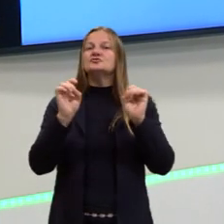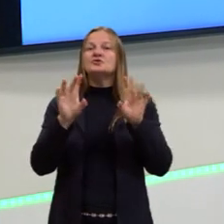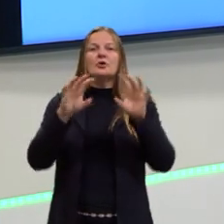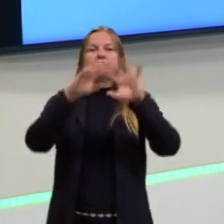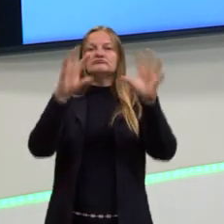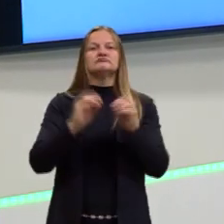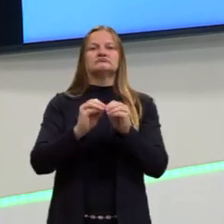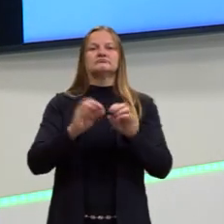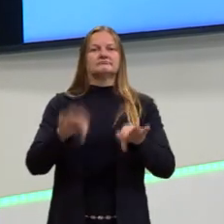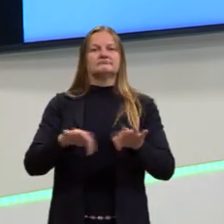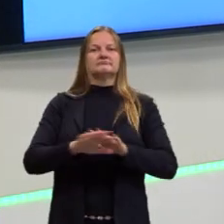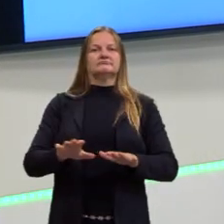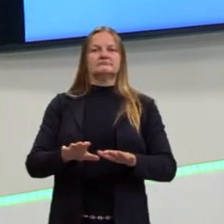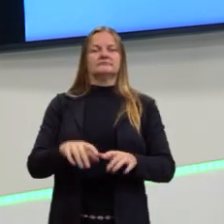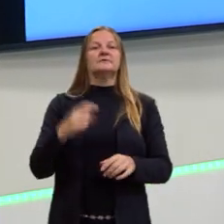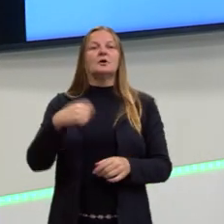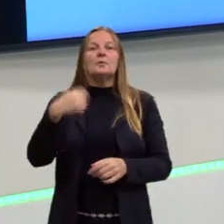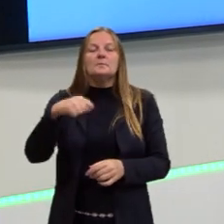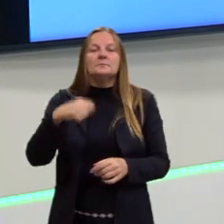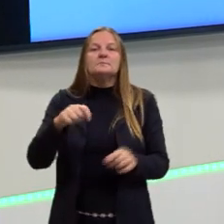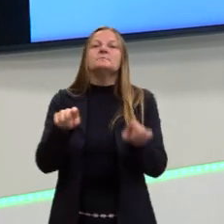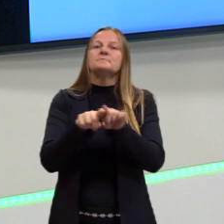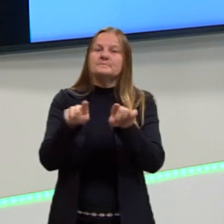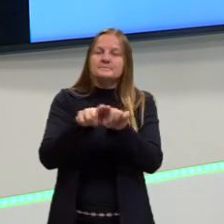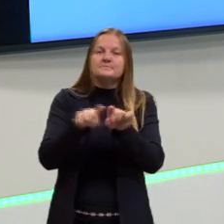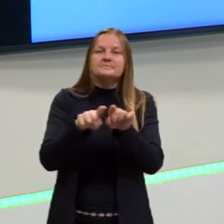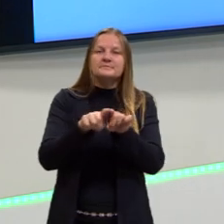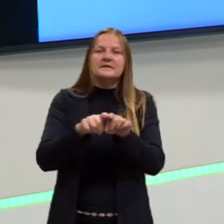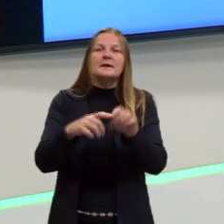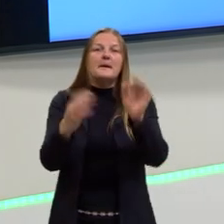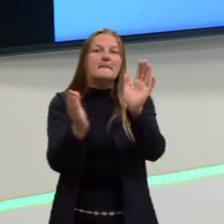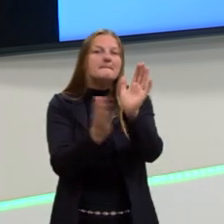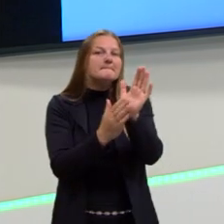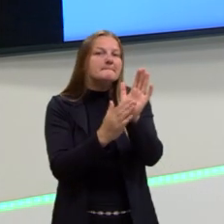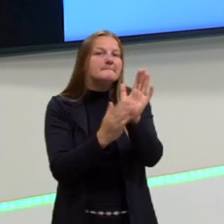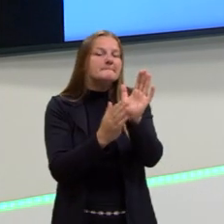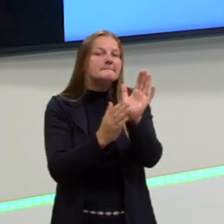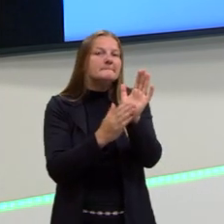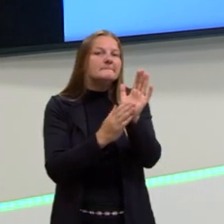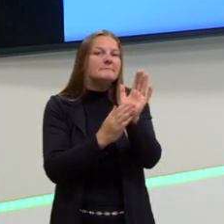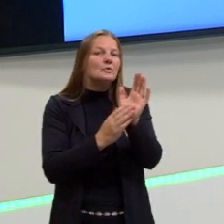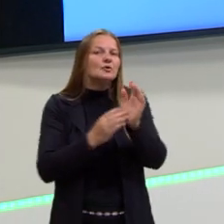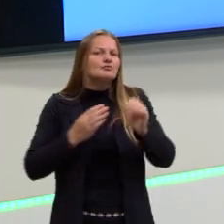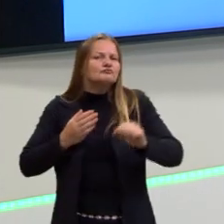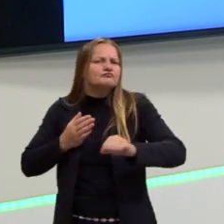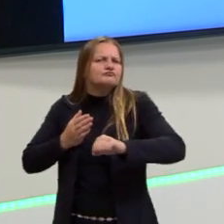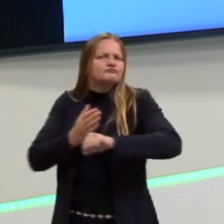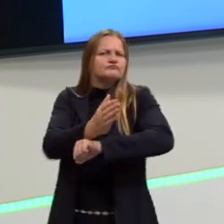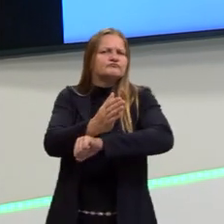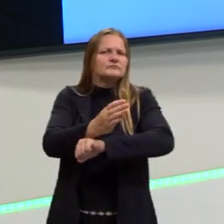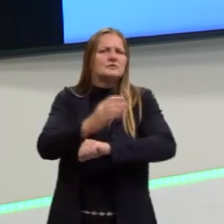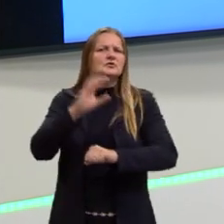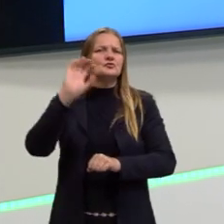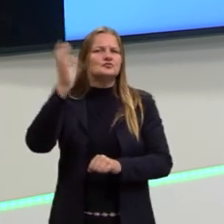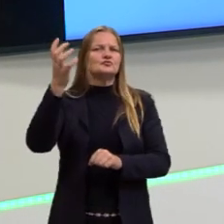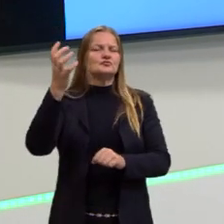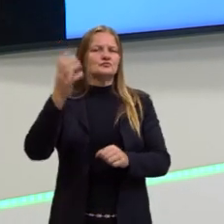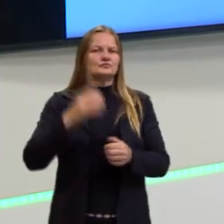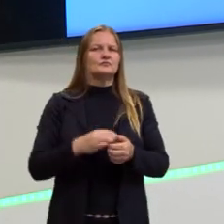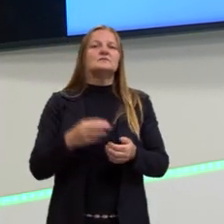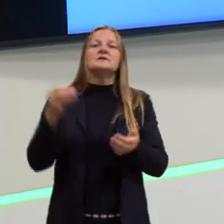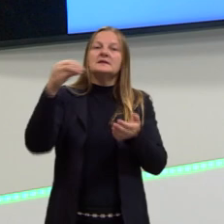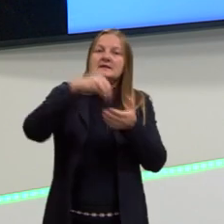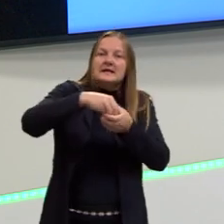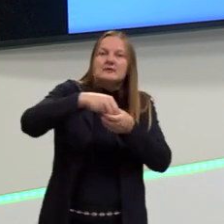concluir esse meu texto eu preciso também propor uma intervenção para o meu texto de